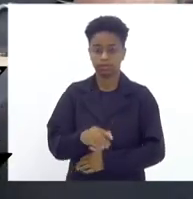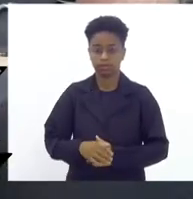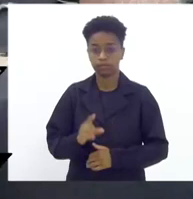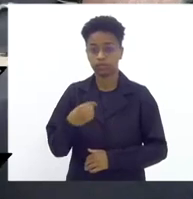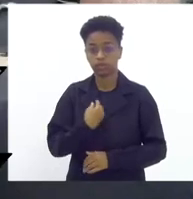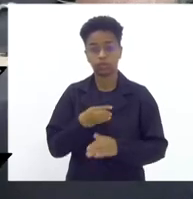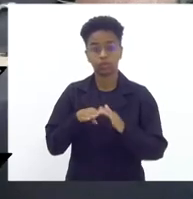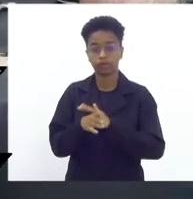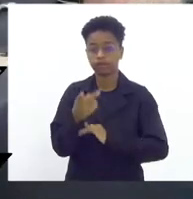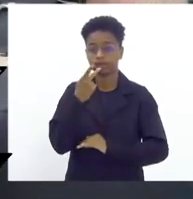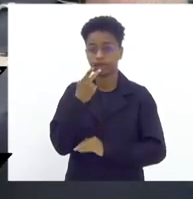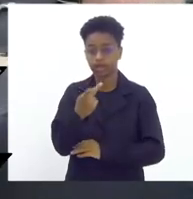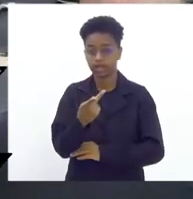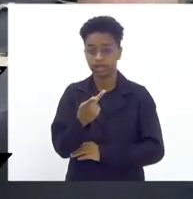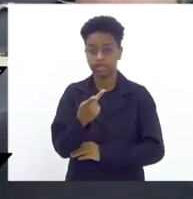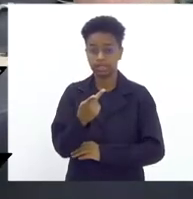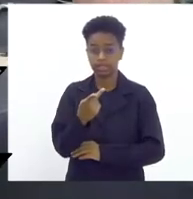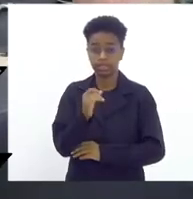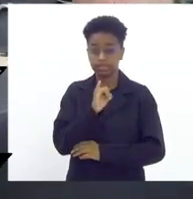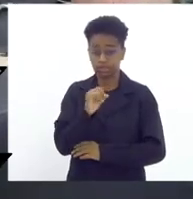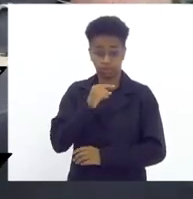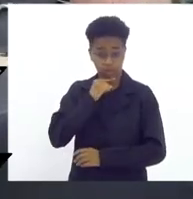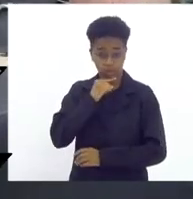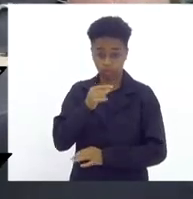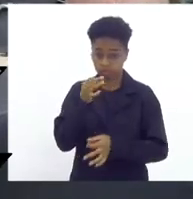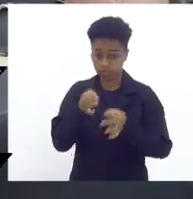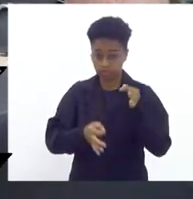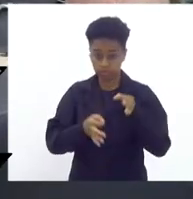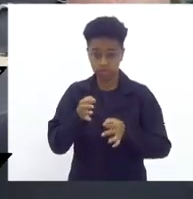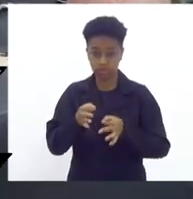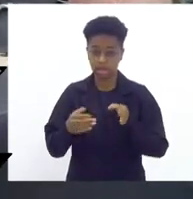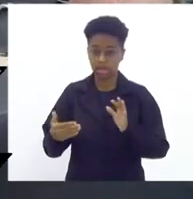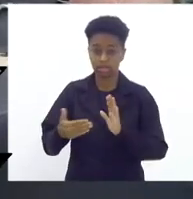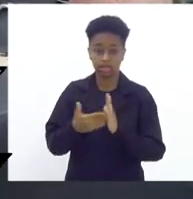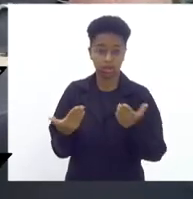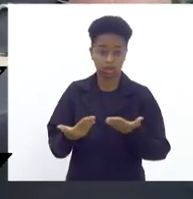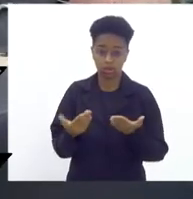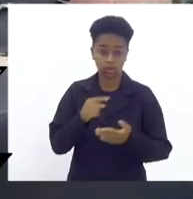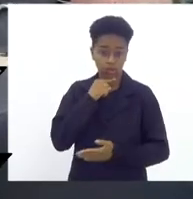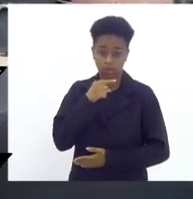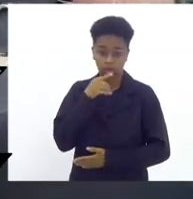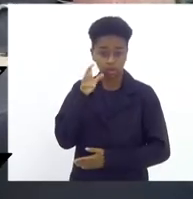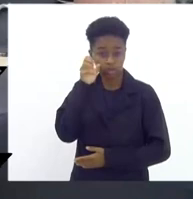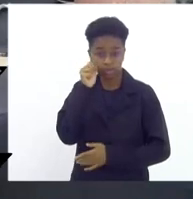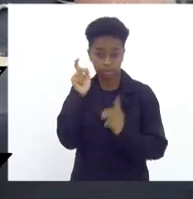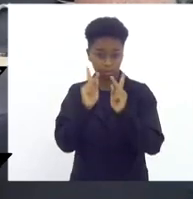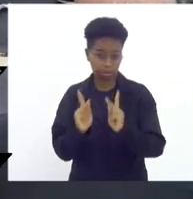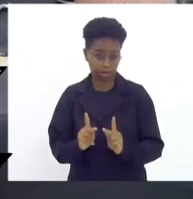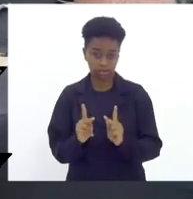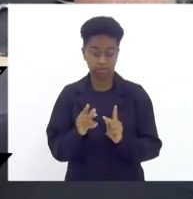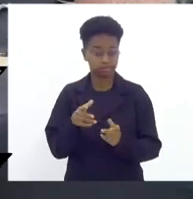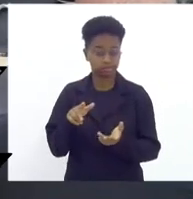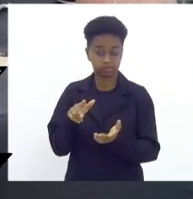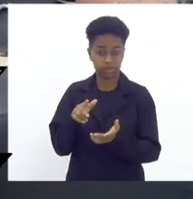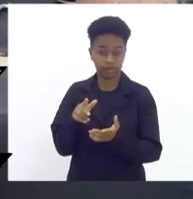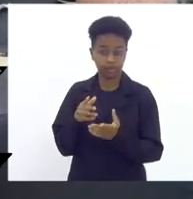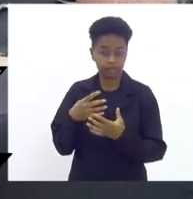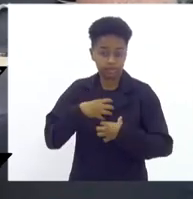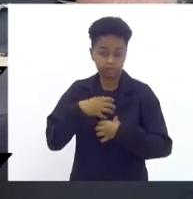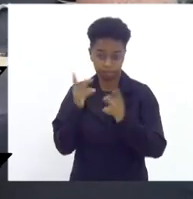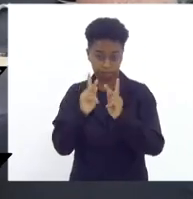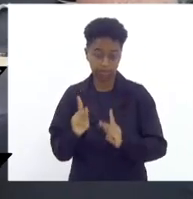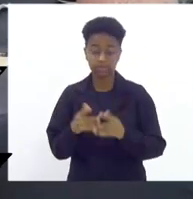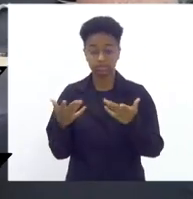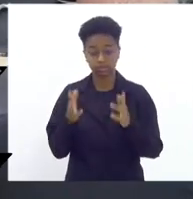o dia que ele não conseguia Essa justiça até agora que ele não Descansa em paz então espero que